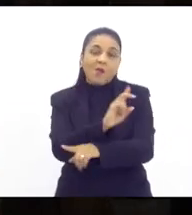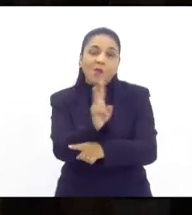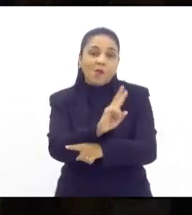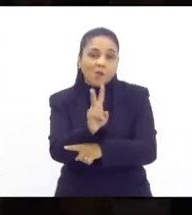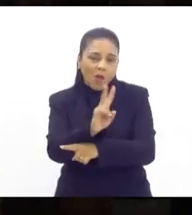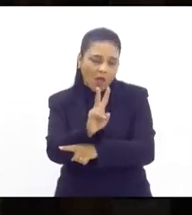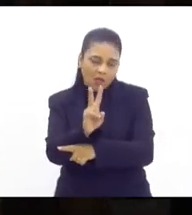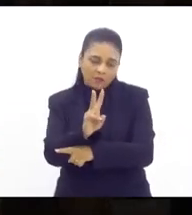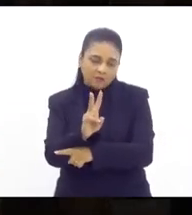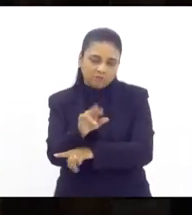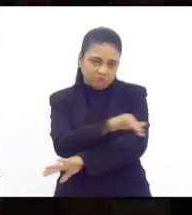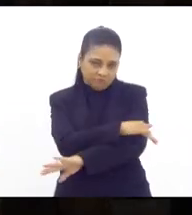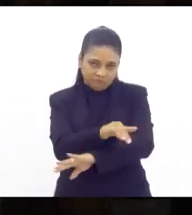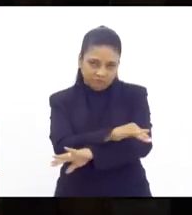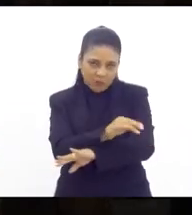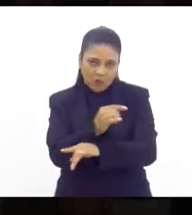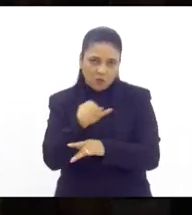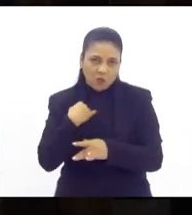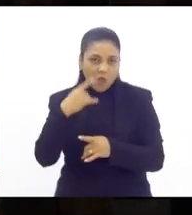isso